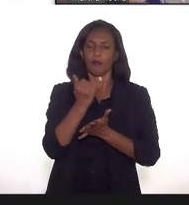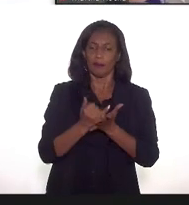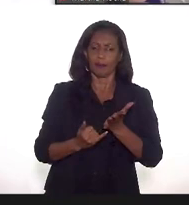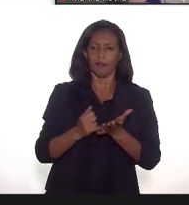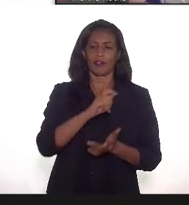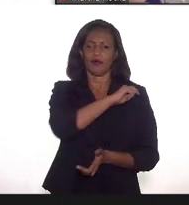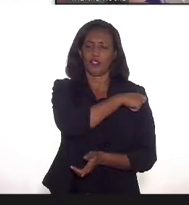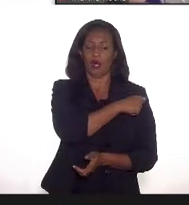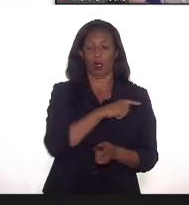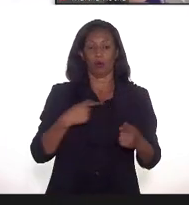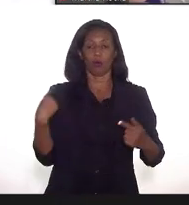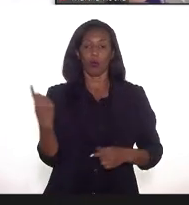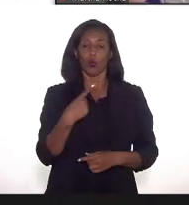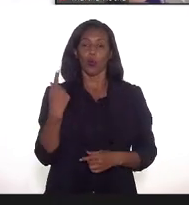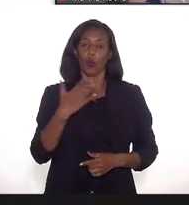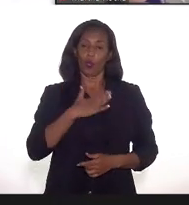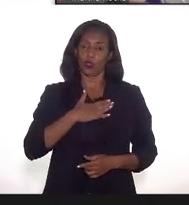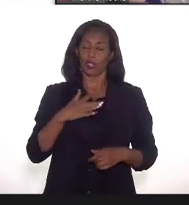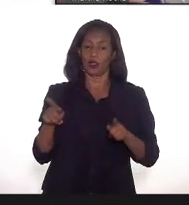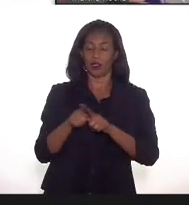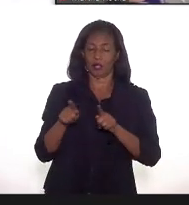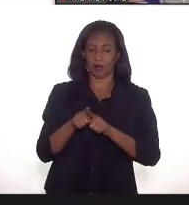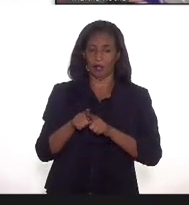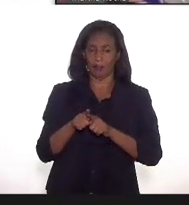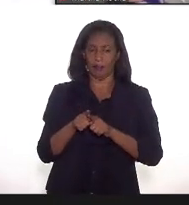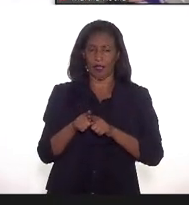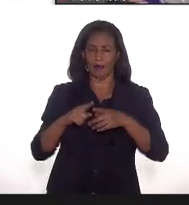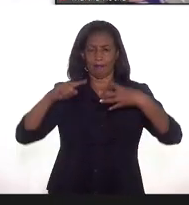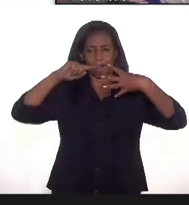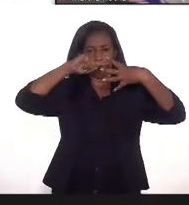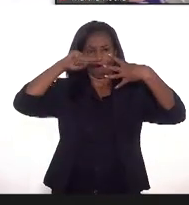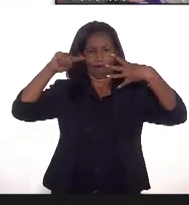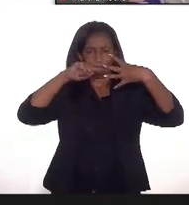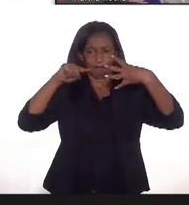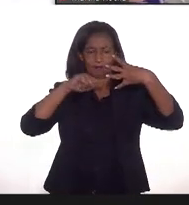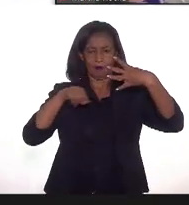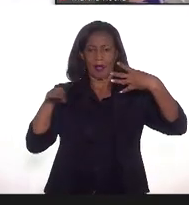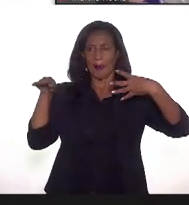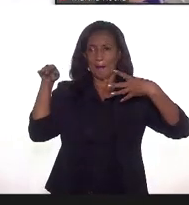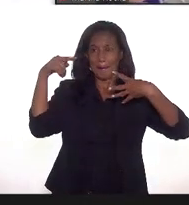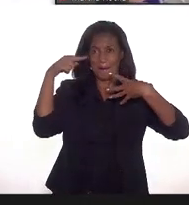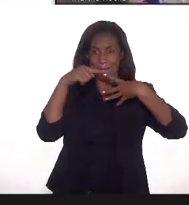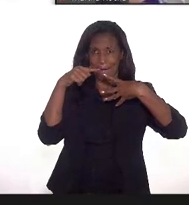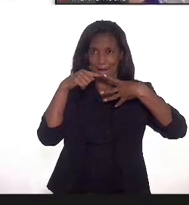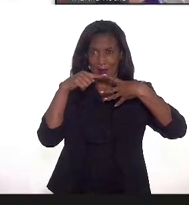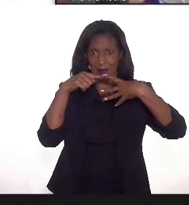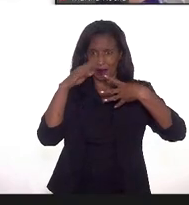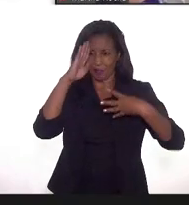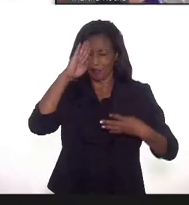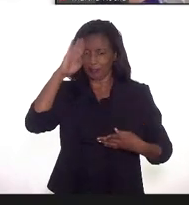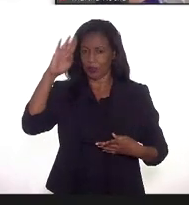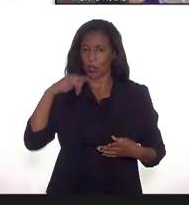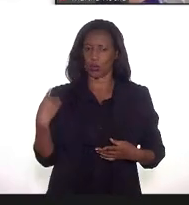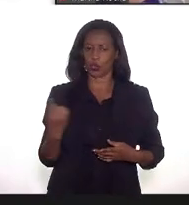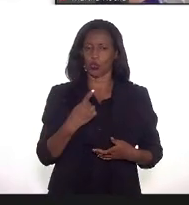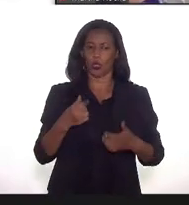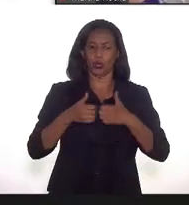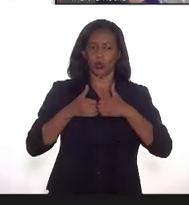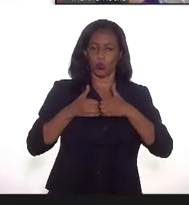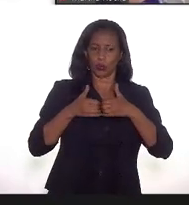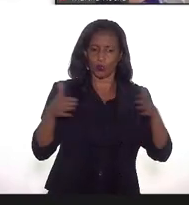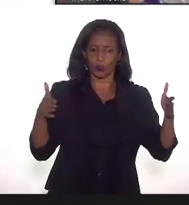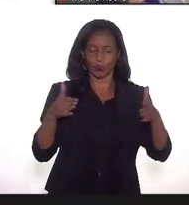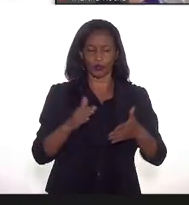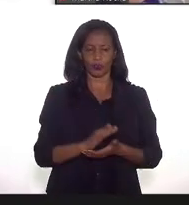Gostaria de salientar que, para a parte de metas e prioridades, nós estamos iniciando um